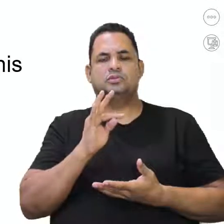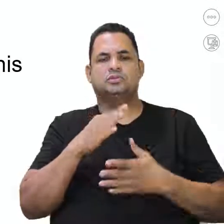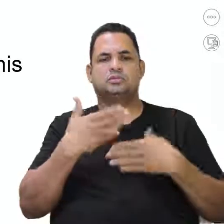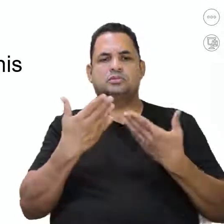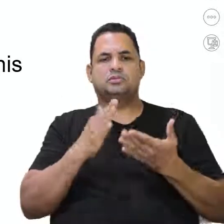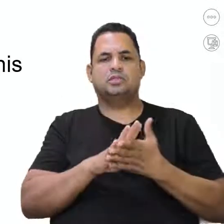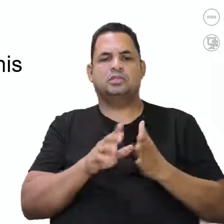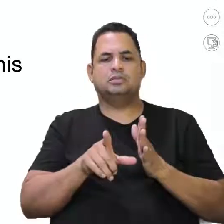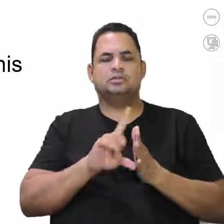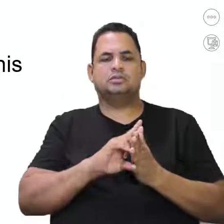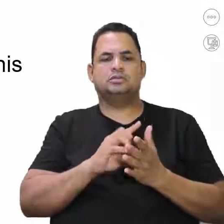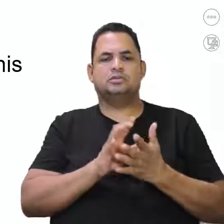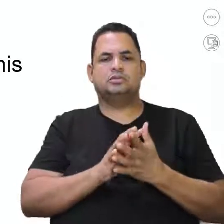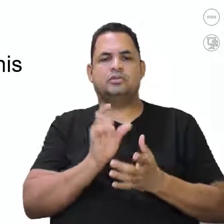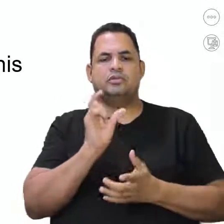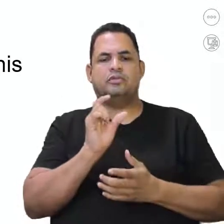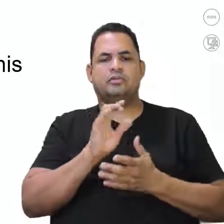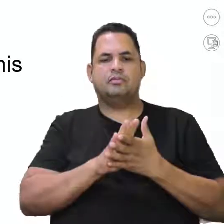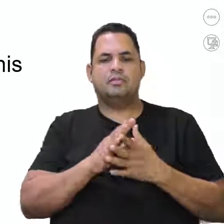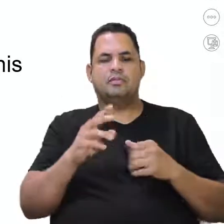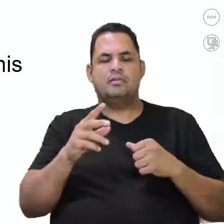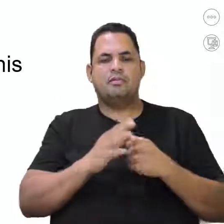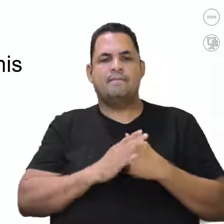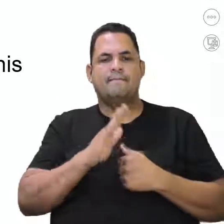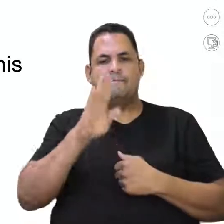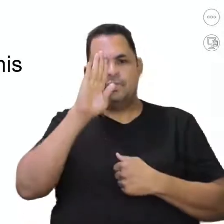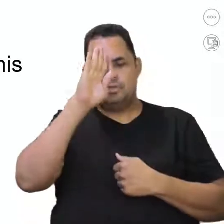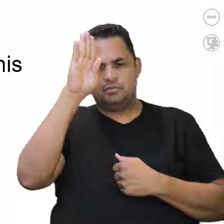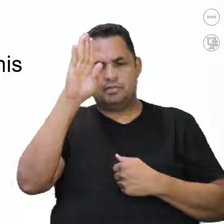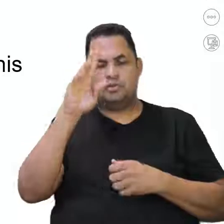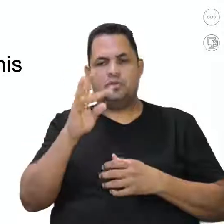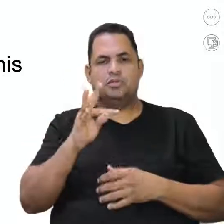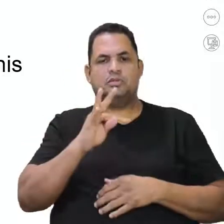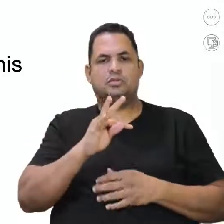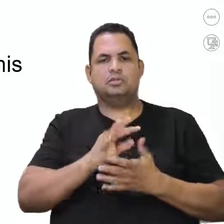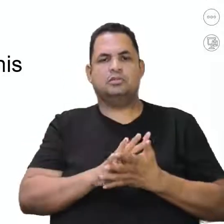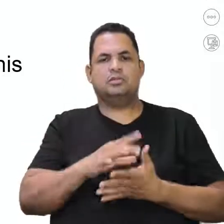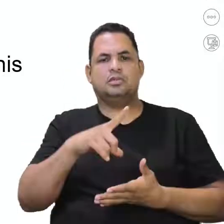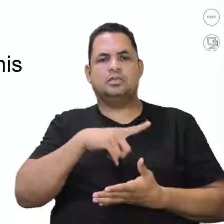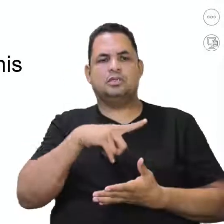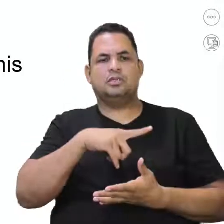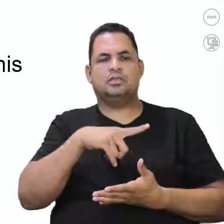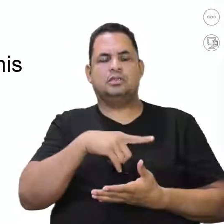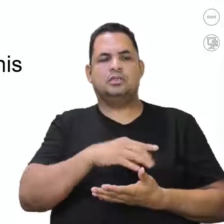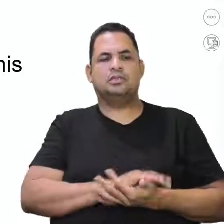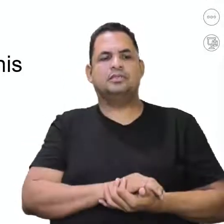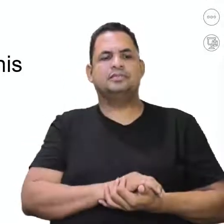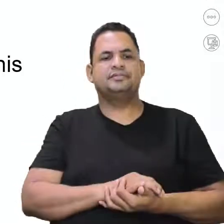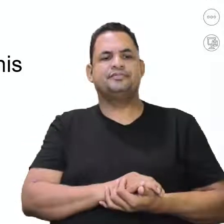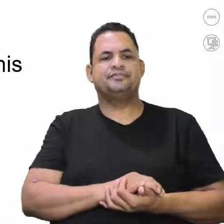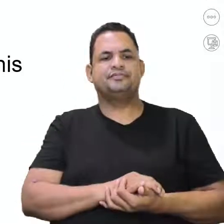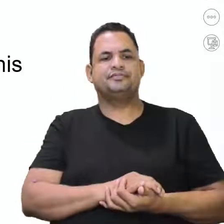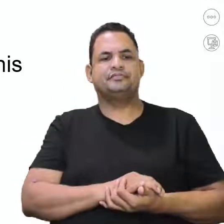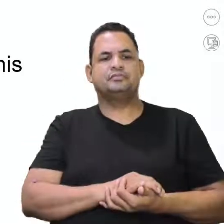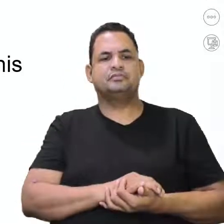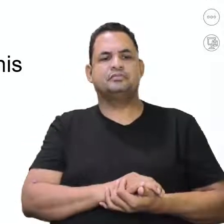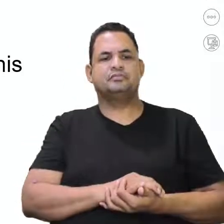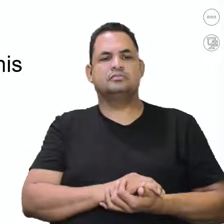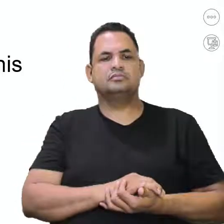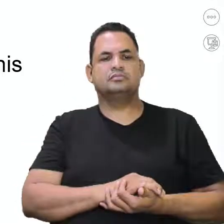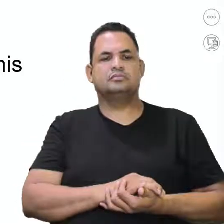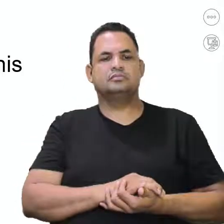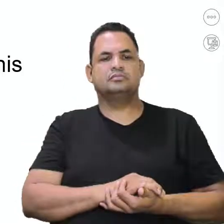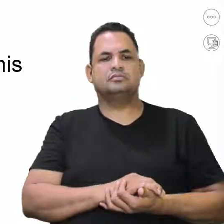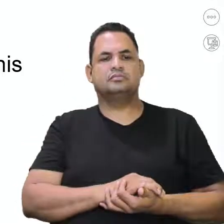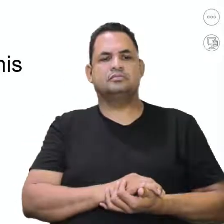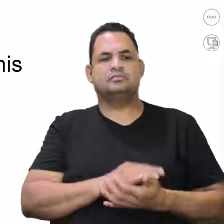verbo principal have, o verbo principal ter, ok? Então vamos lá agora ver sobre o